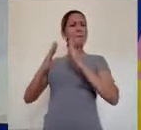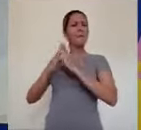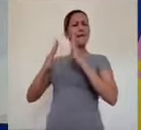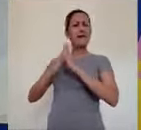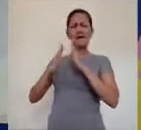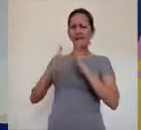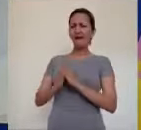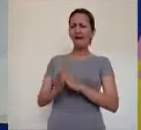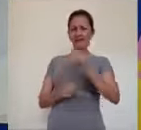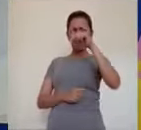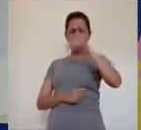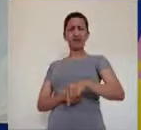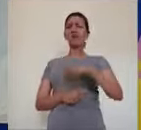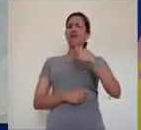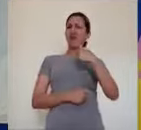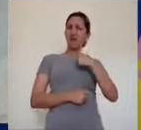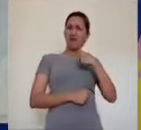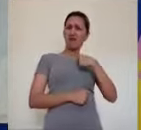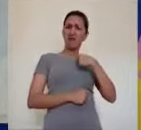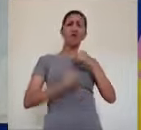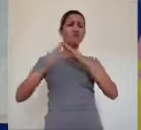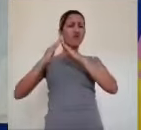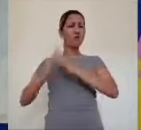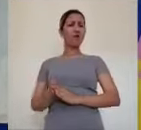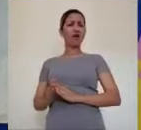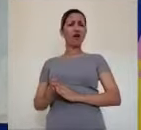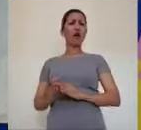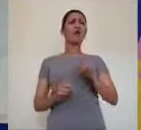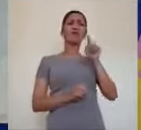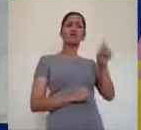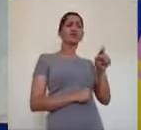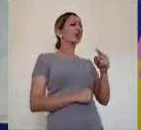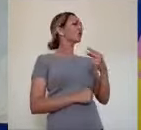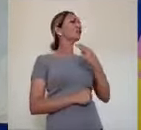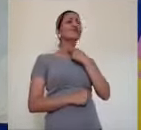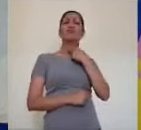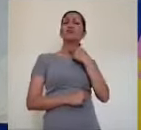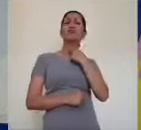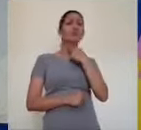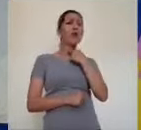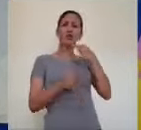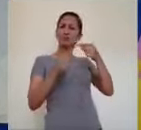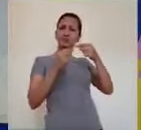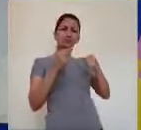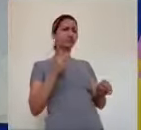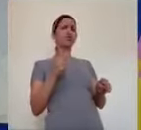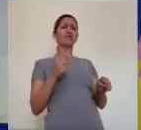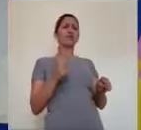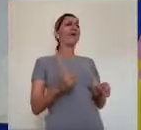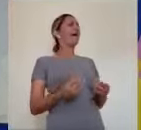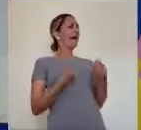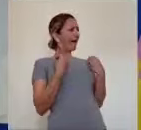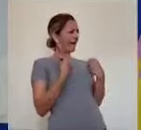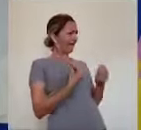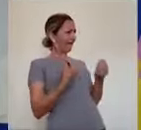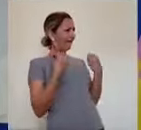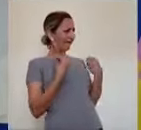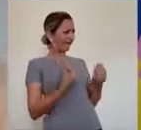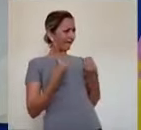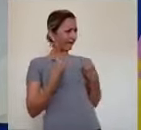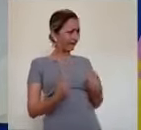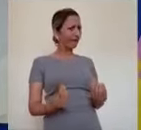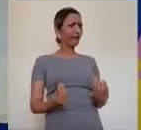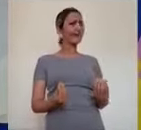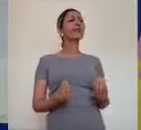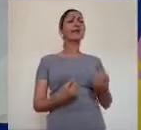e aqui que eu vou morar a senhora não tem como me proibir e ai é